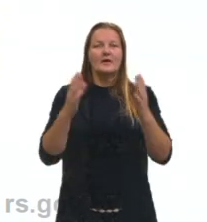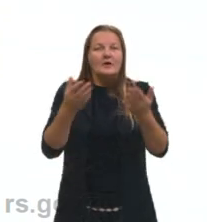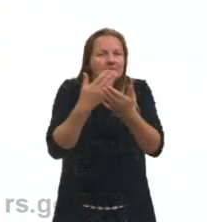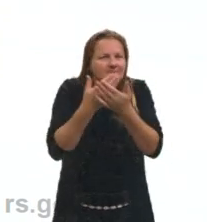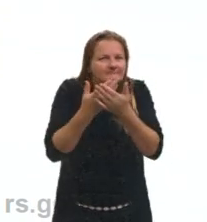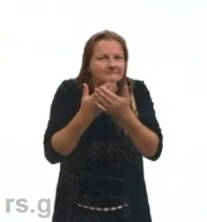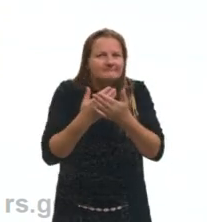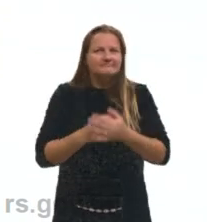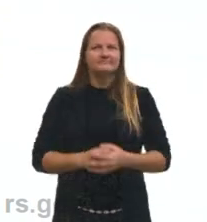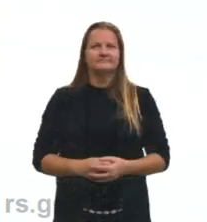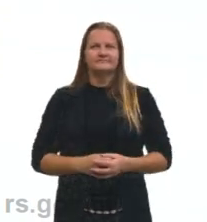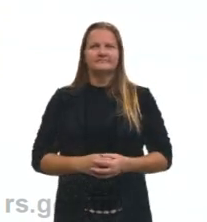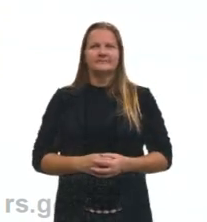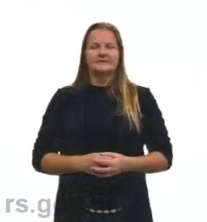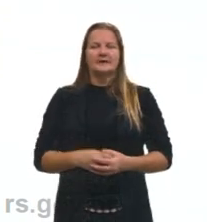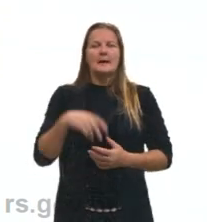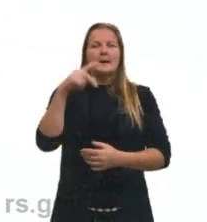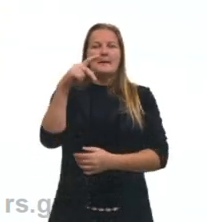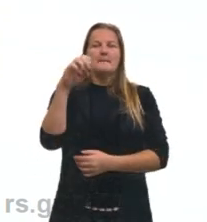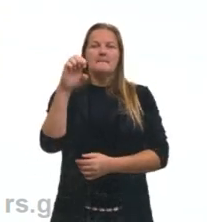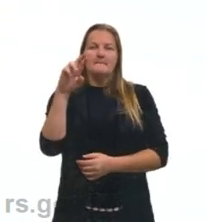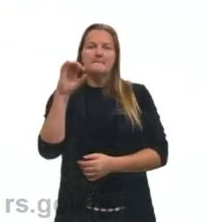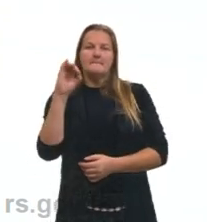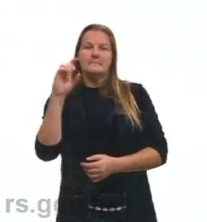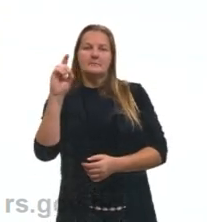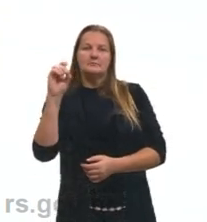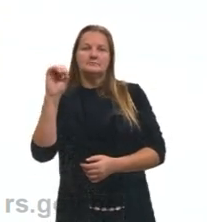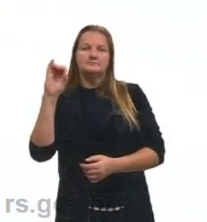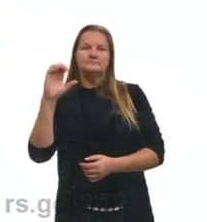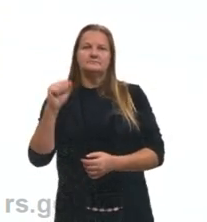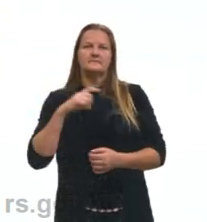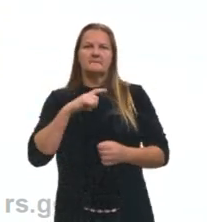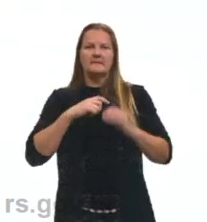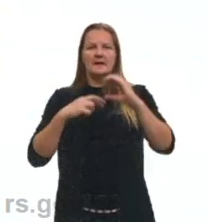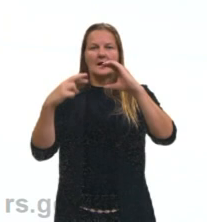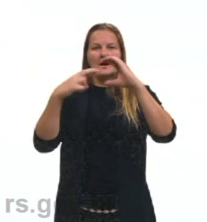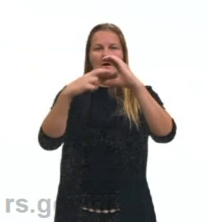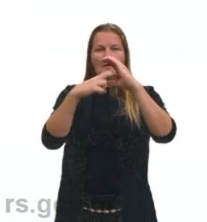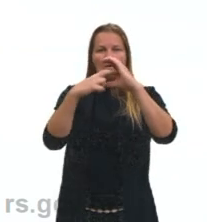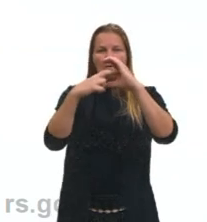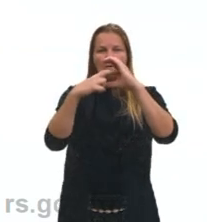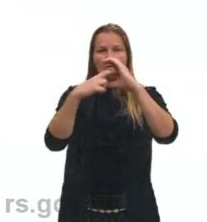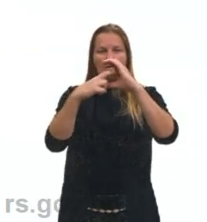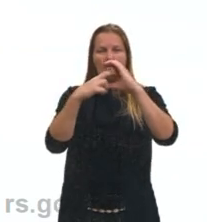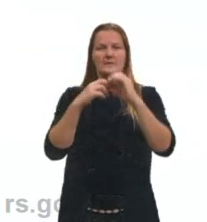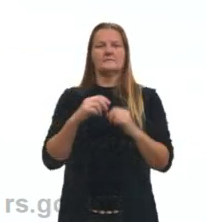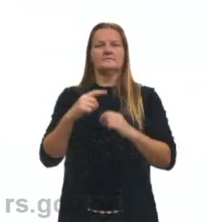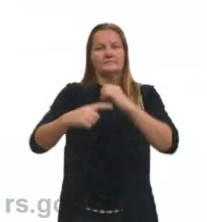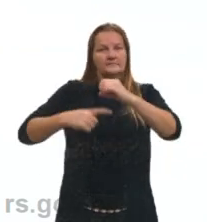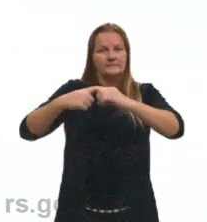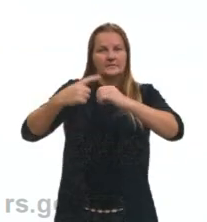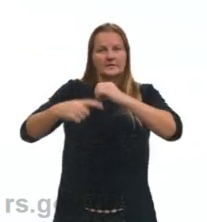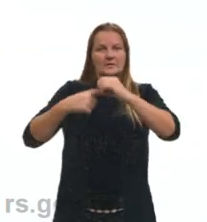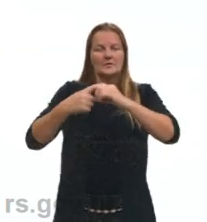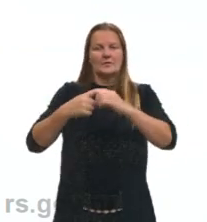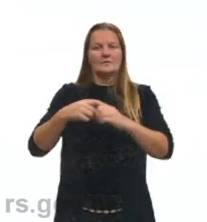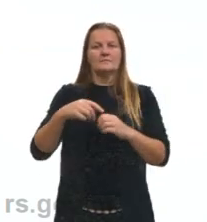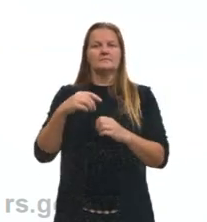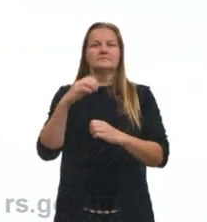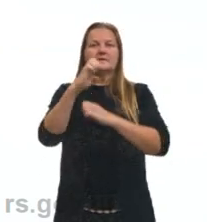elas as periódicas nós temos o raio atômico A eletronegatividade